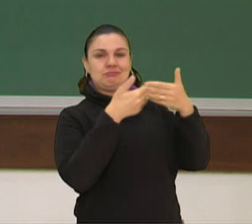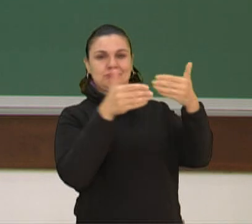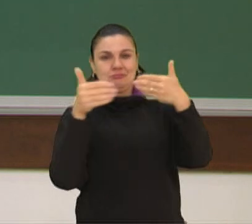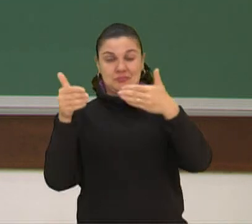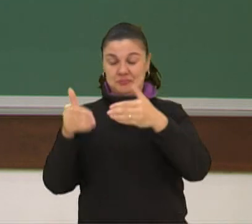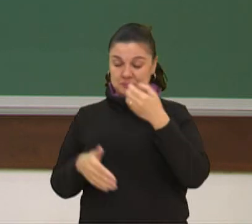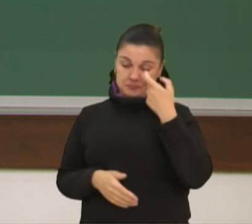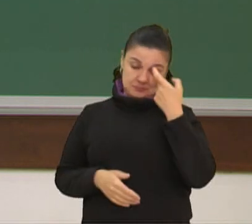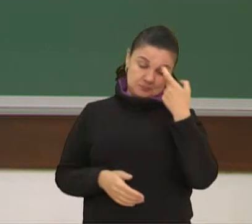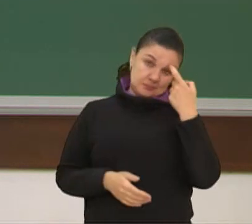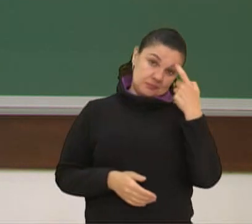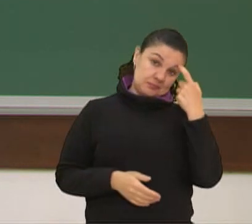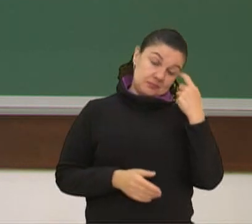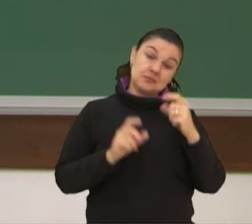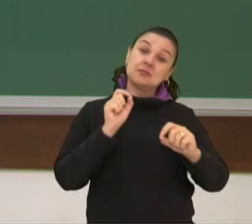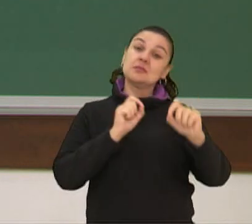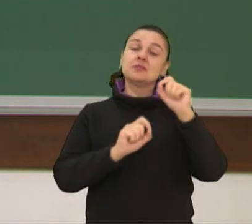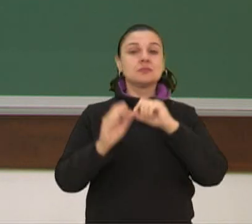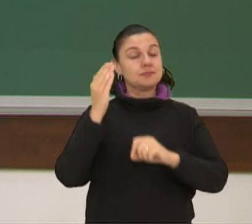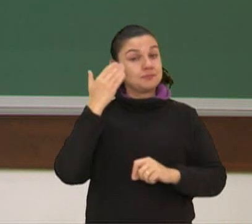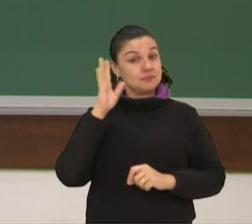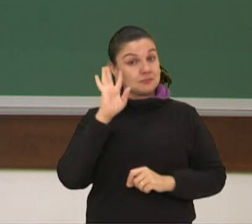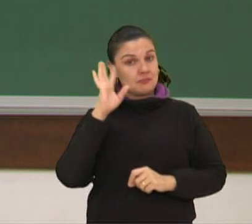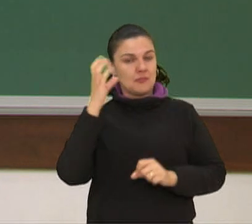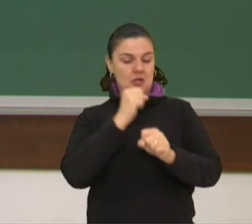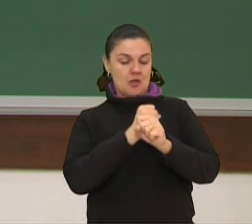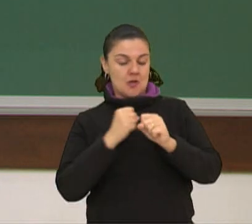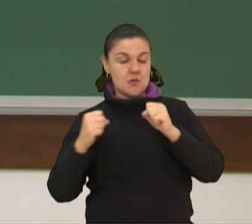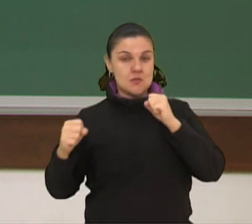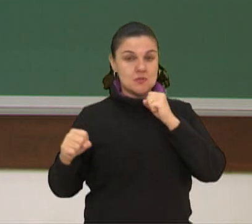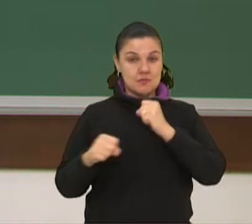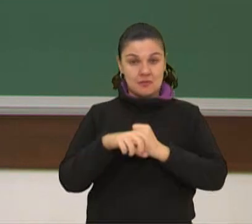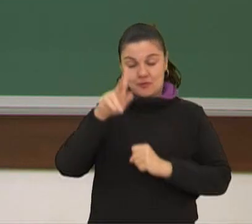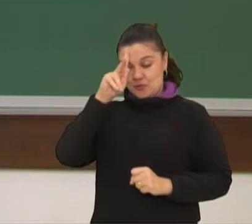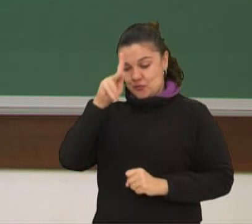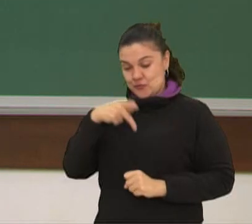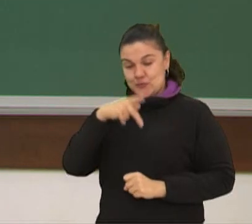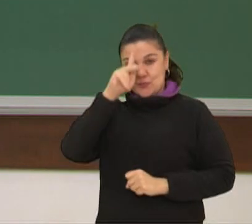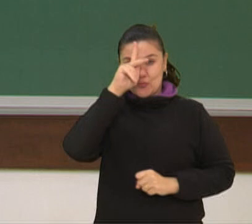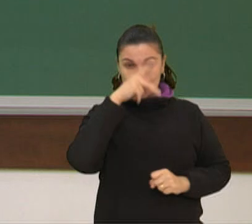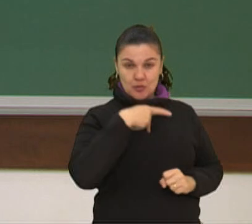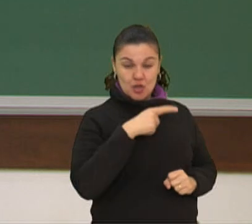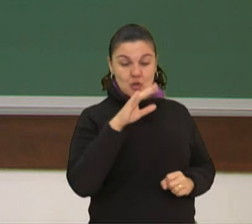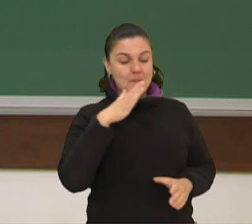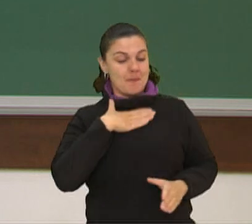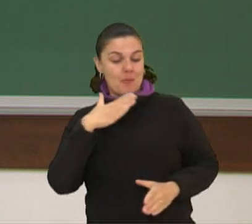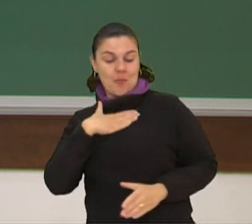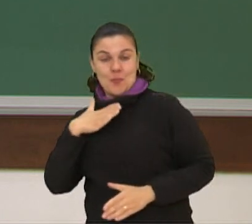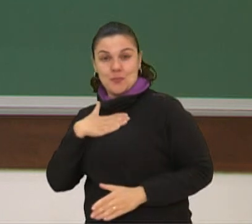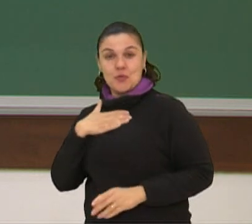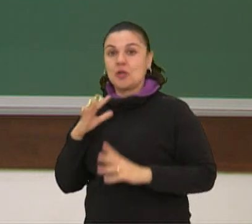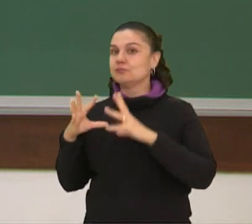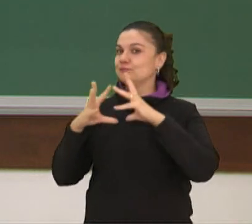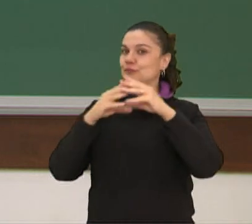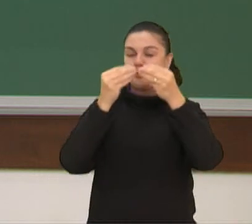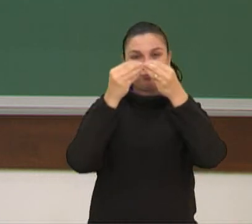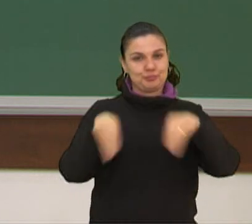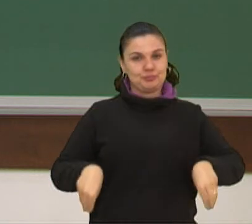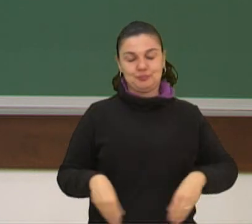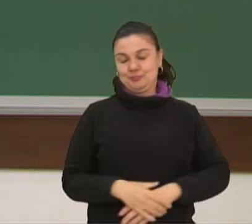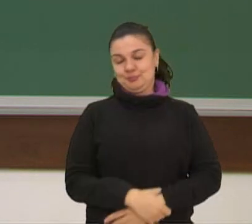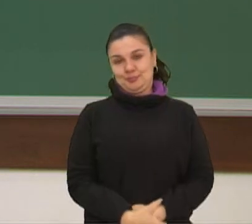todo individualmente também ganho. Nesse período, costumamos, então, querer ser